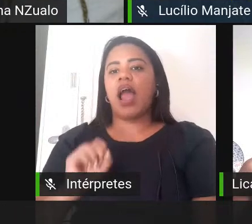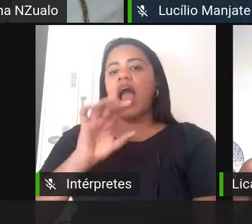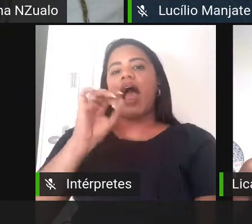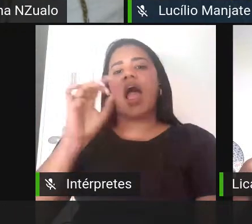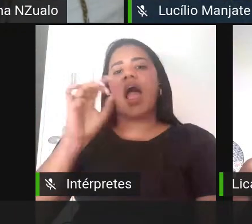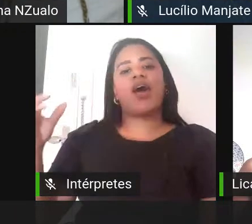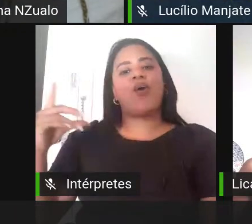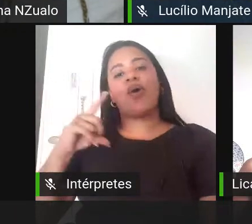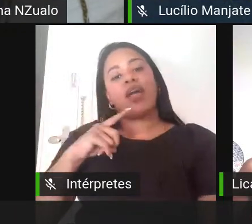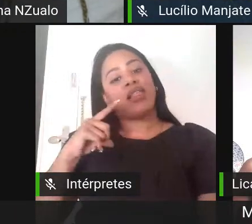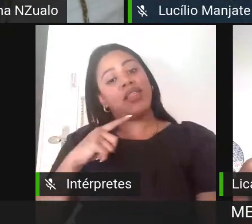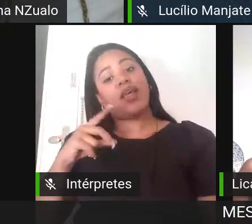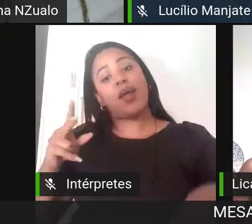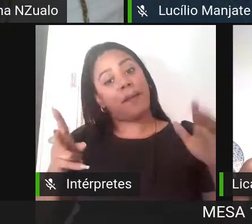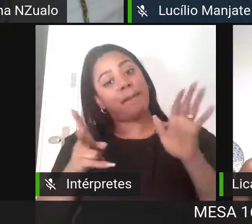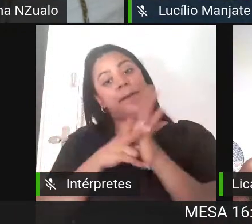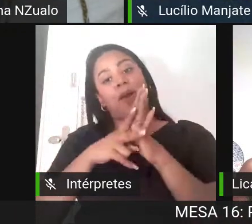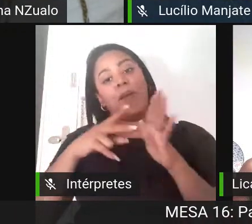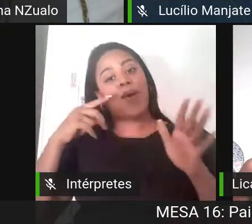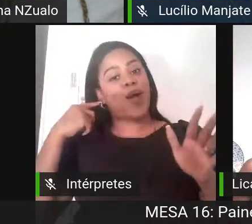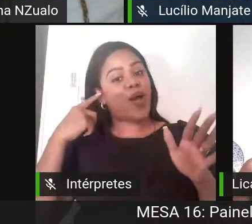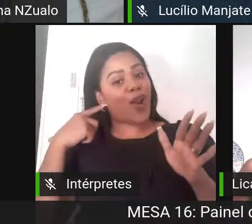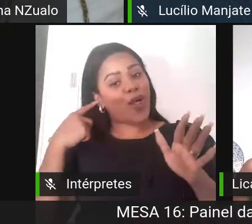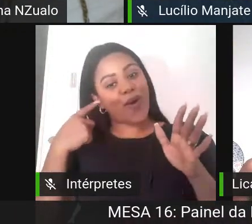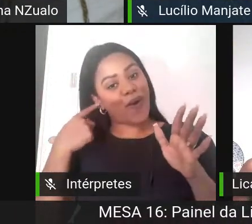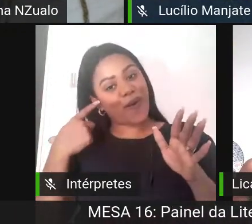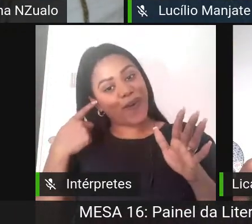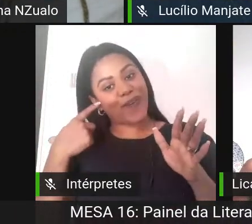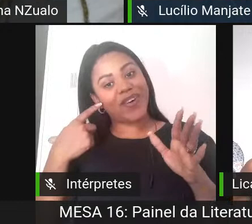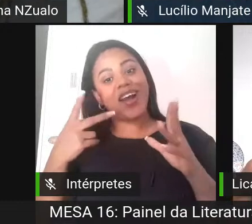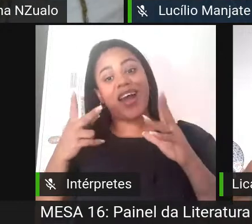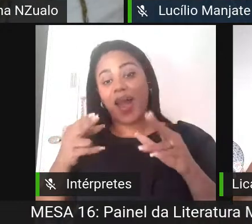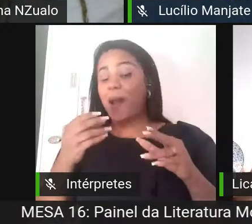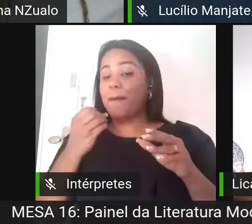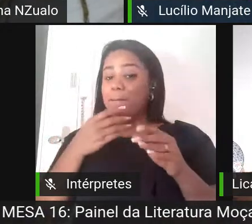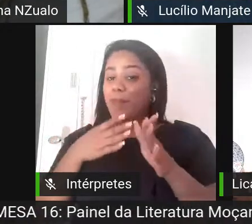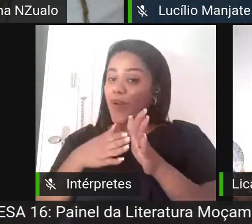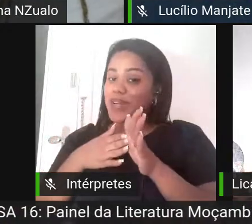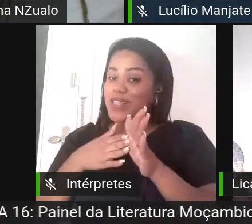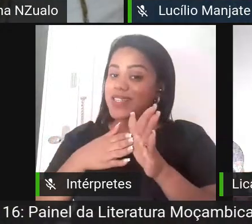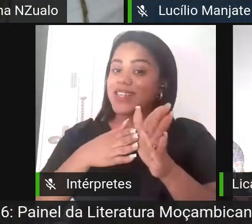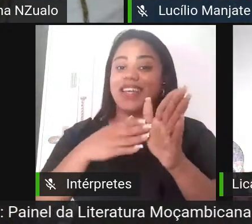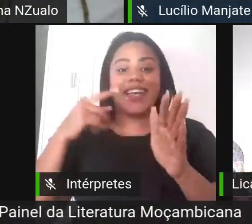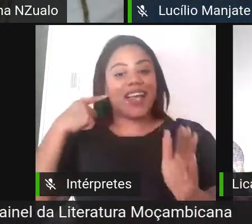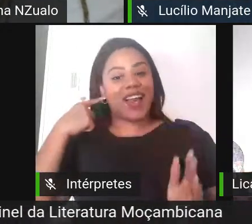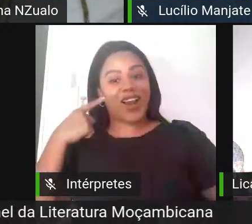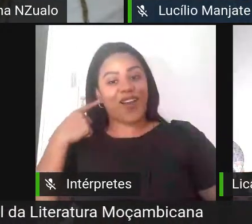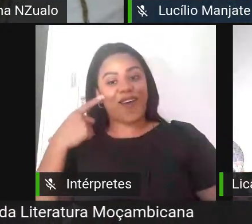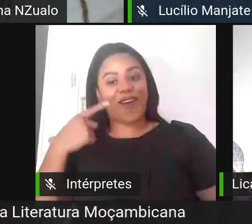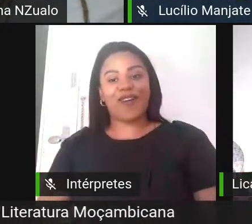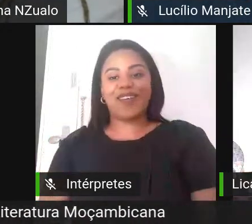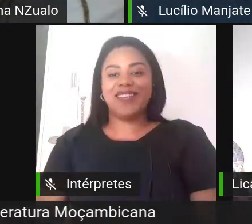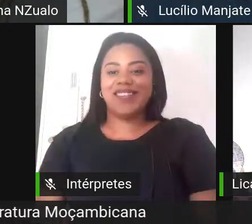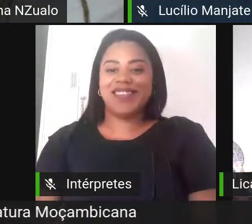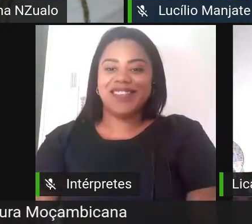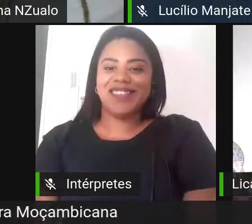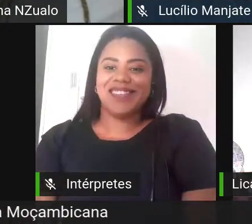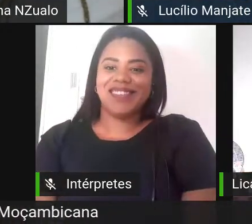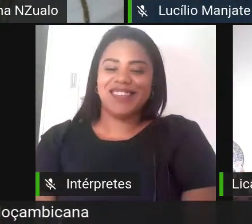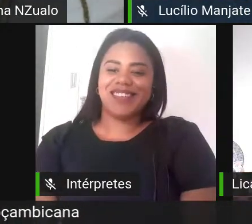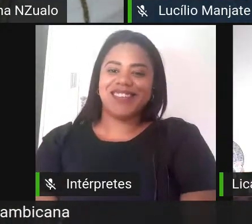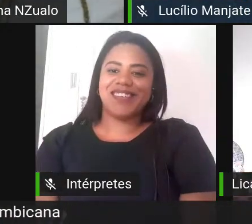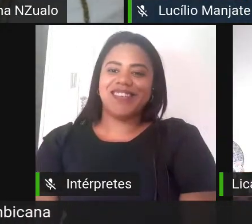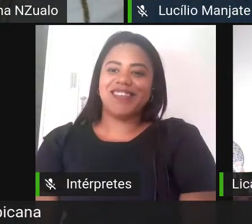seguir a loucura dos painelistas. Bom, um dos textos muito esquecidos de Ascensio